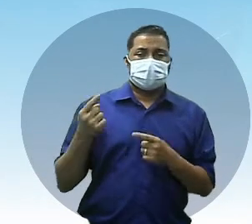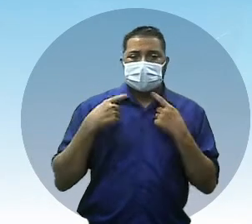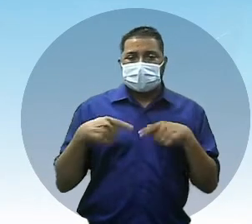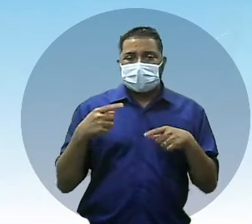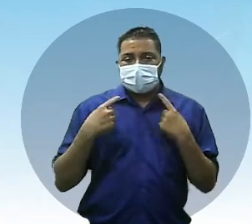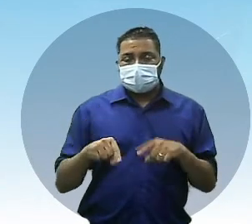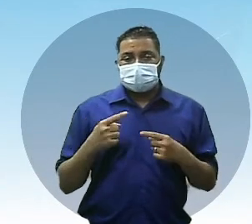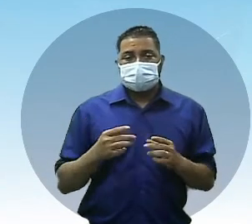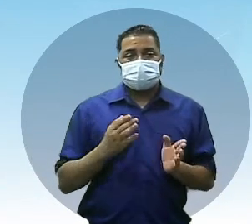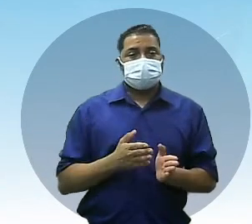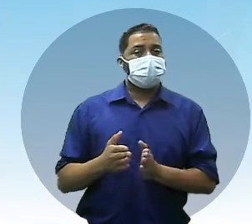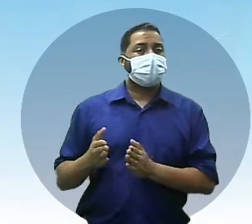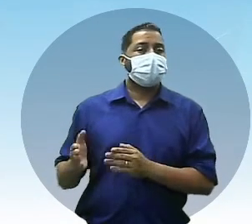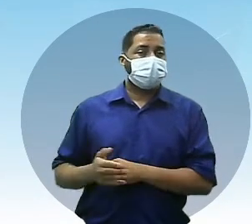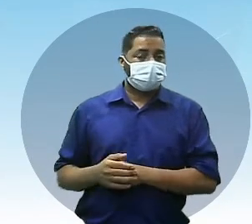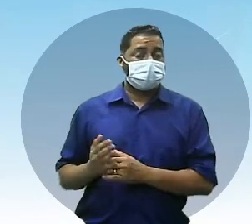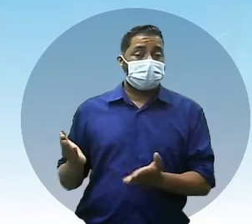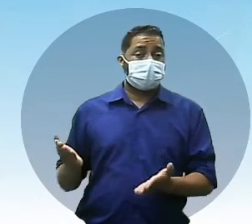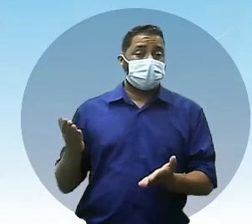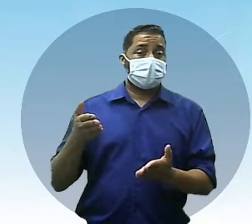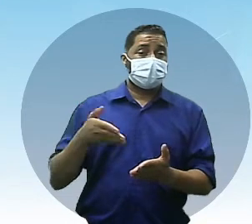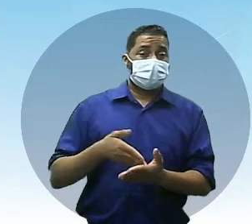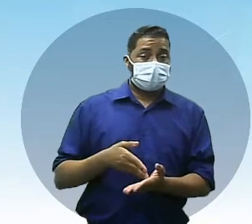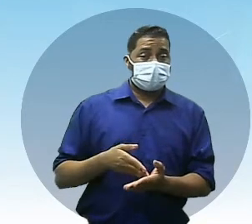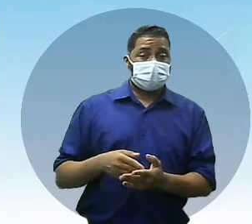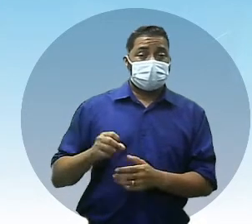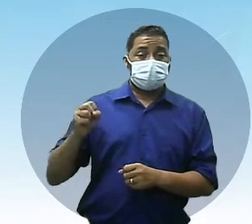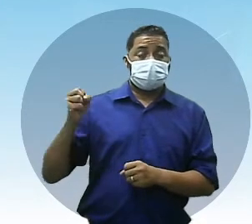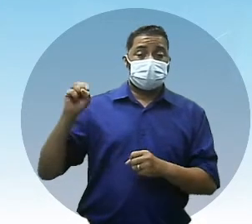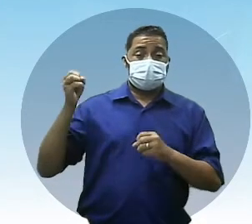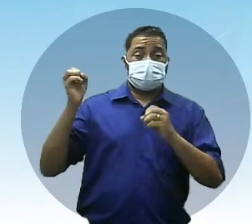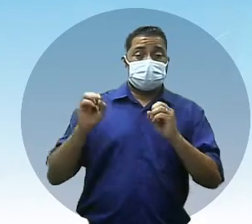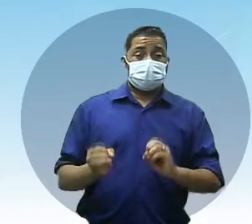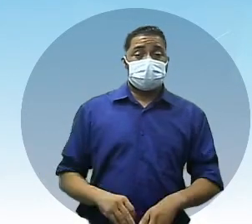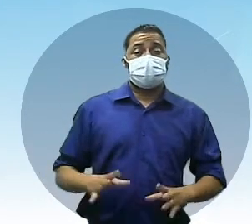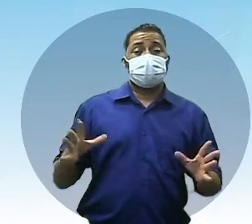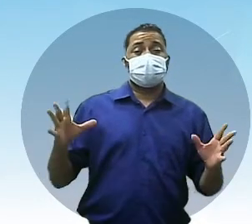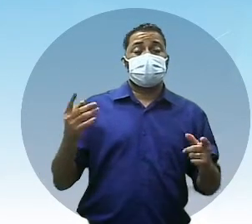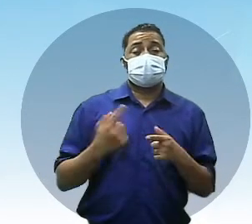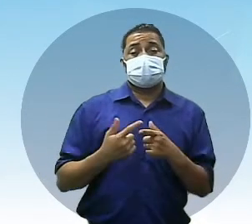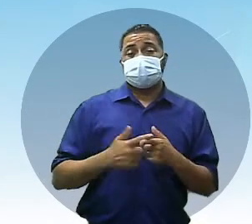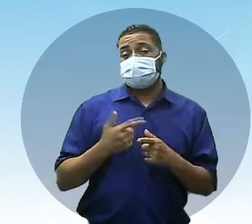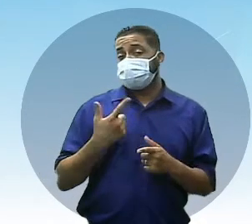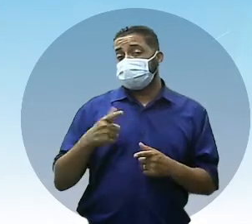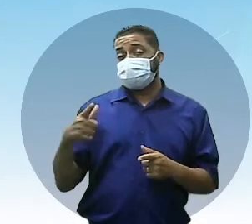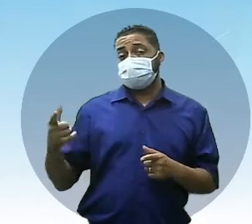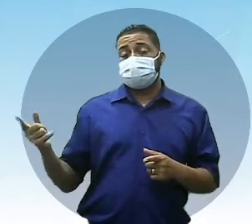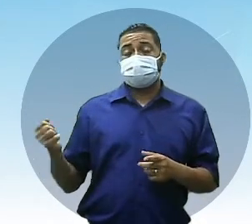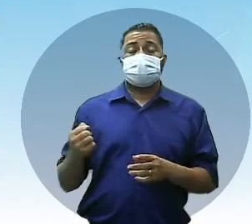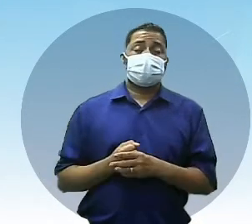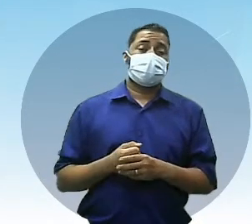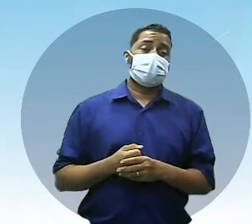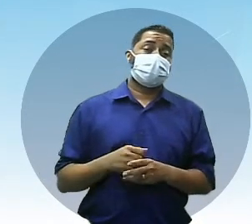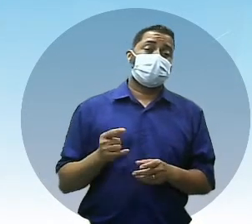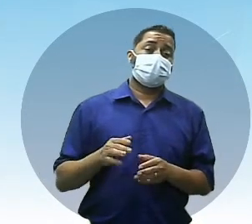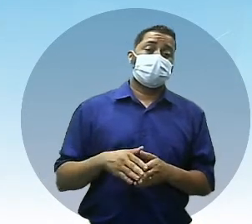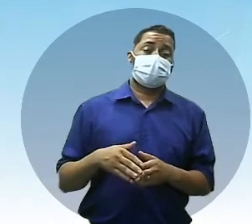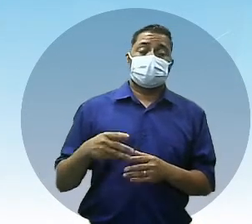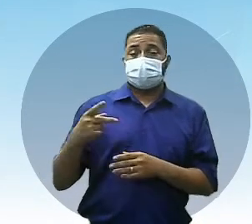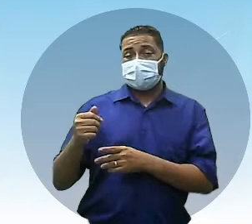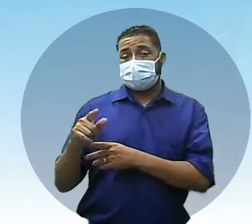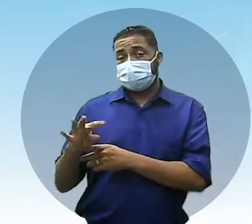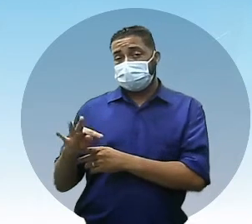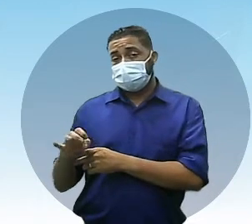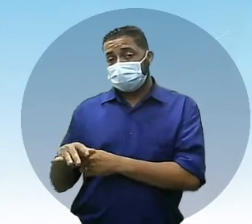xingamento entre as partes até bombardeios e tantos outros ataques, tanto do lado